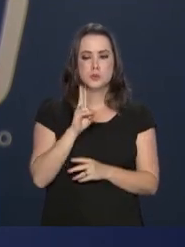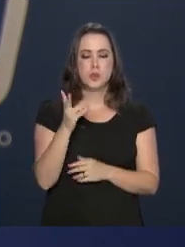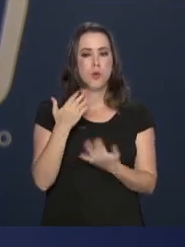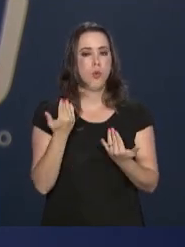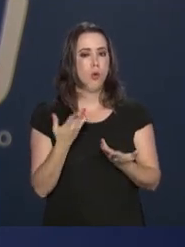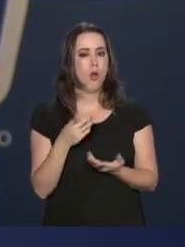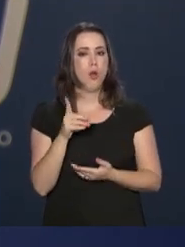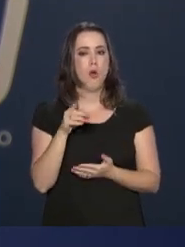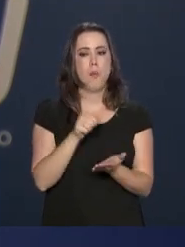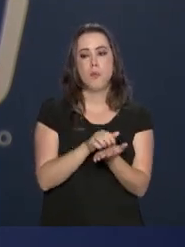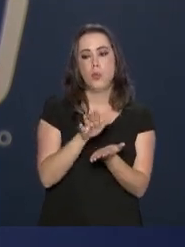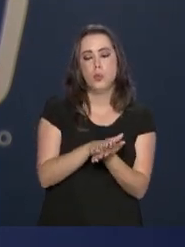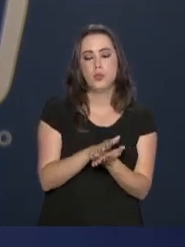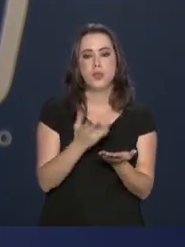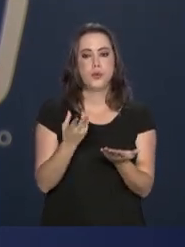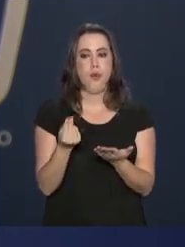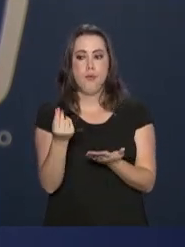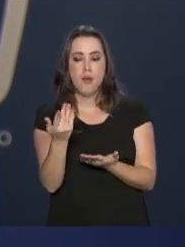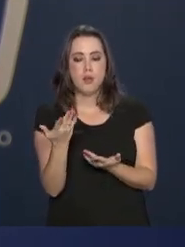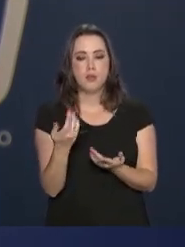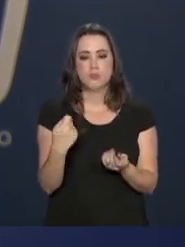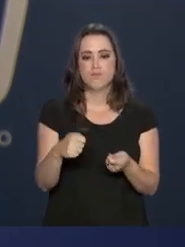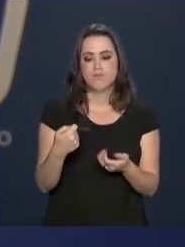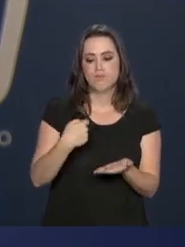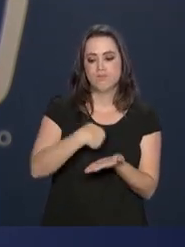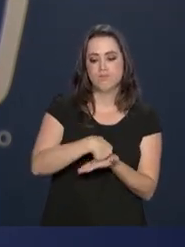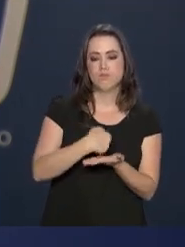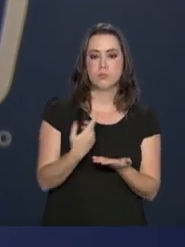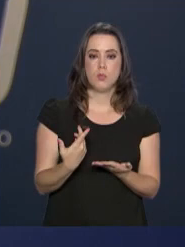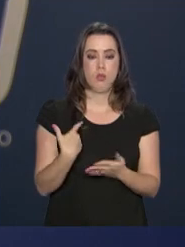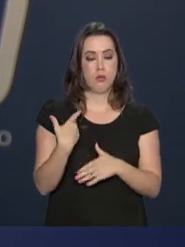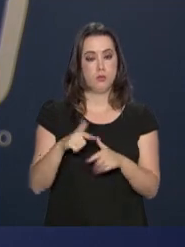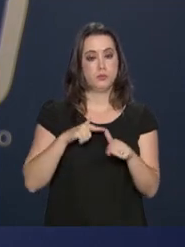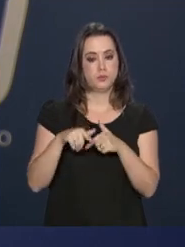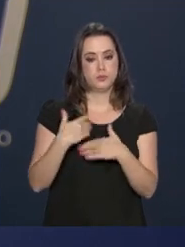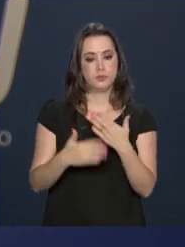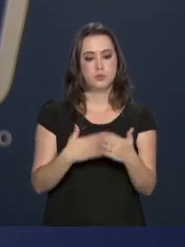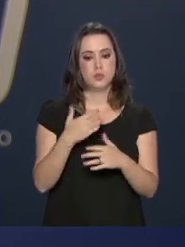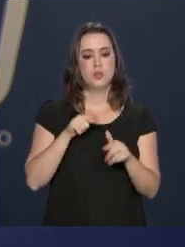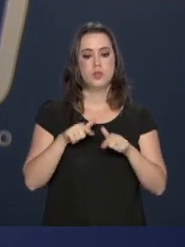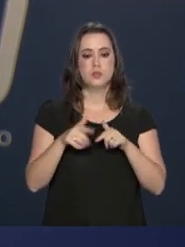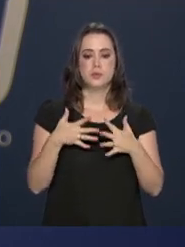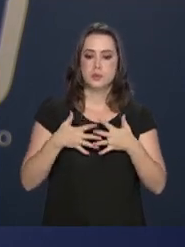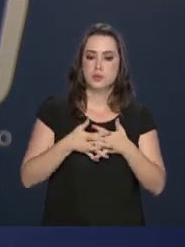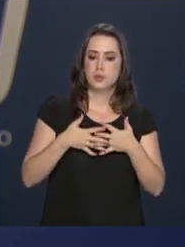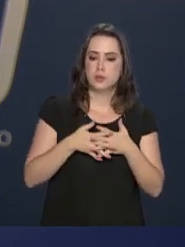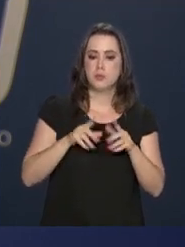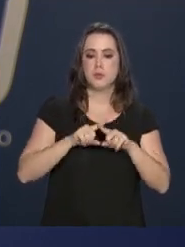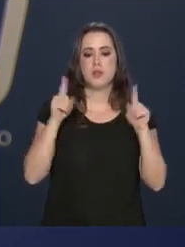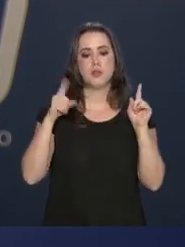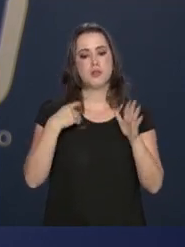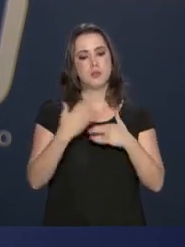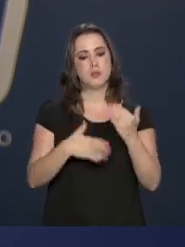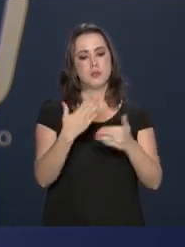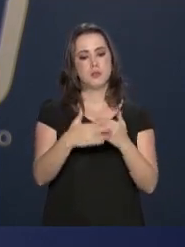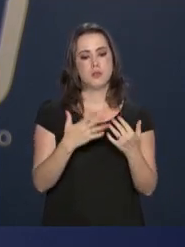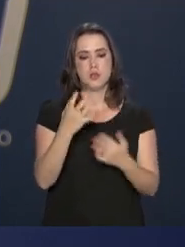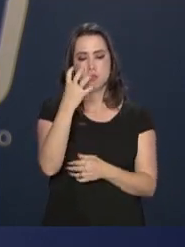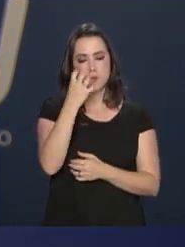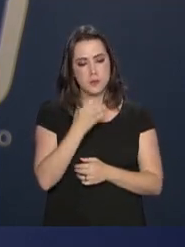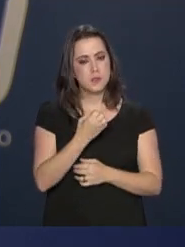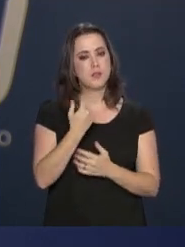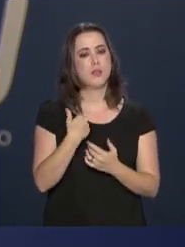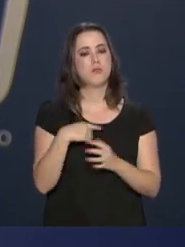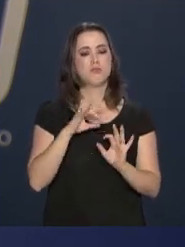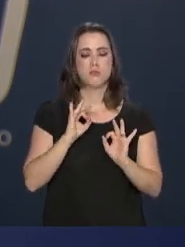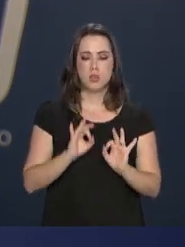dano, dar multa. Então, enfim, é dentro dessa linha que o trabalho vem sendo desenvolvido. É um trabalho complexo, mas desenvolvido com bastante seriedade